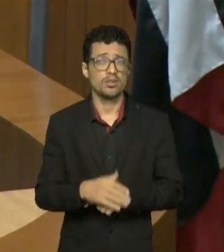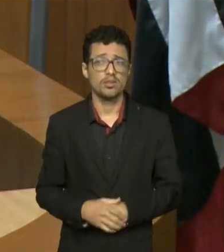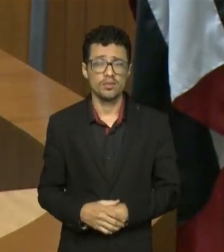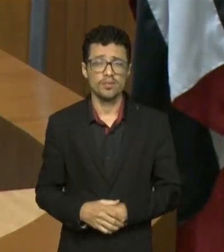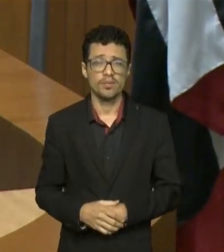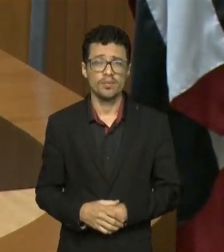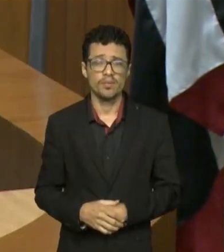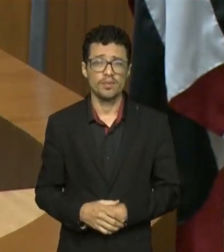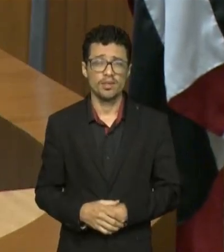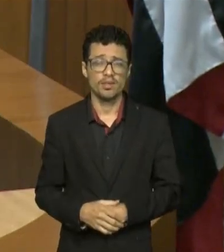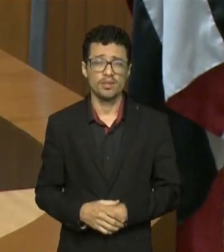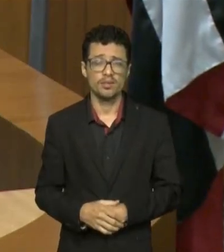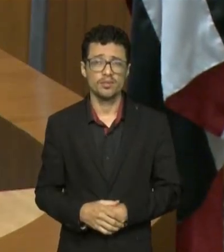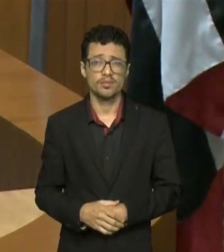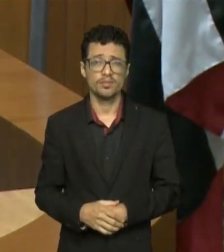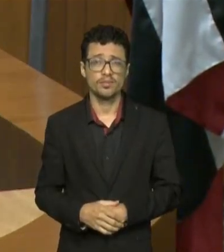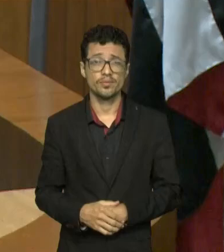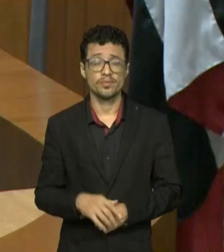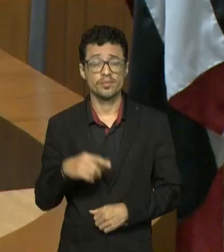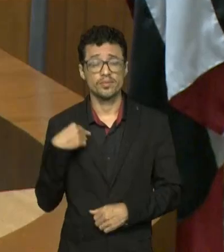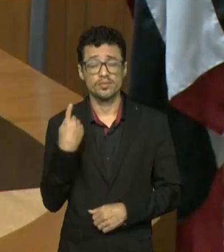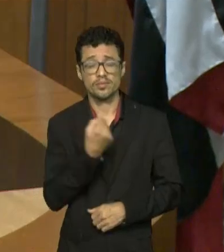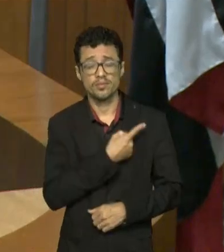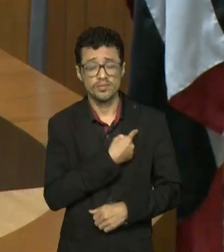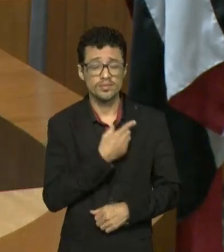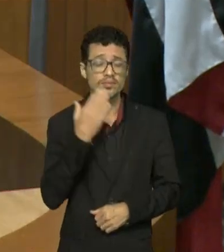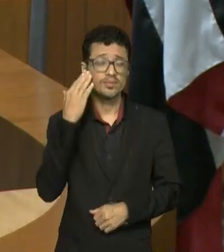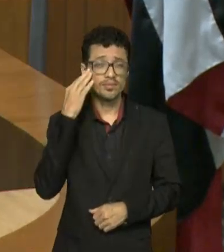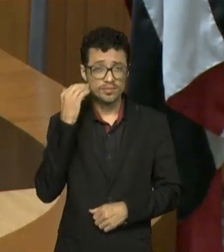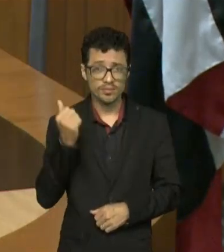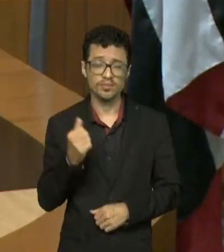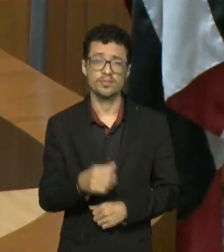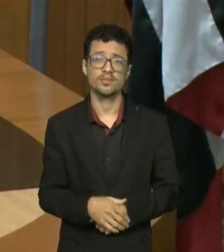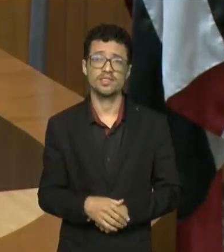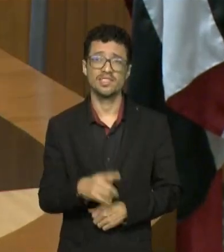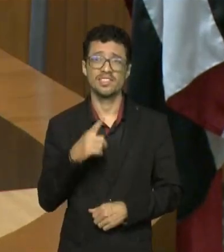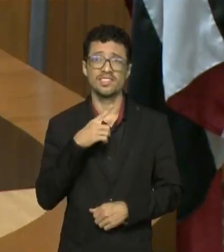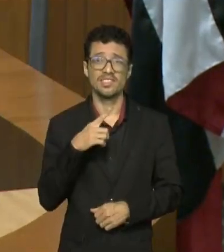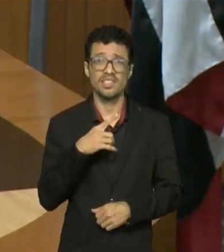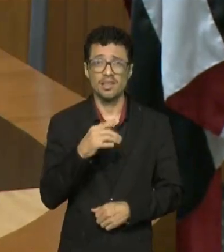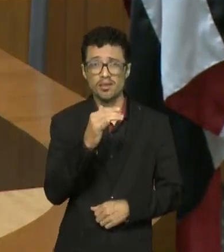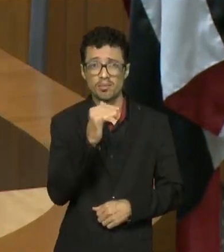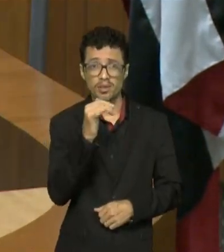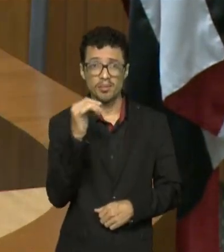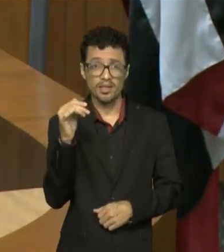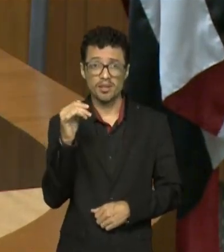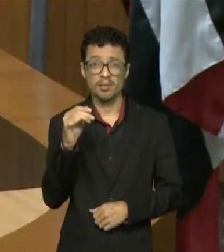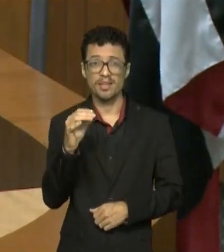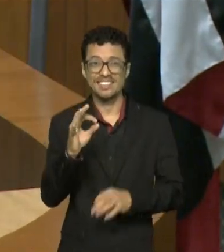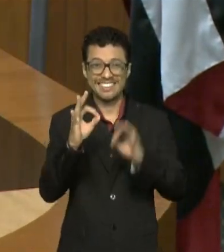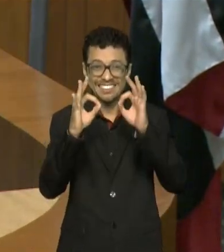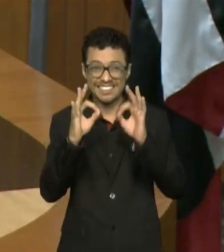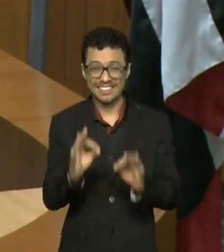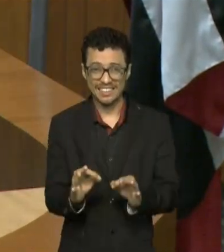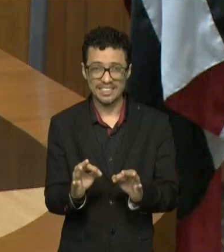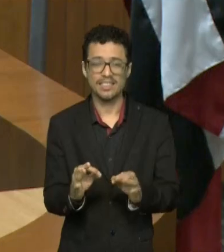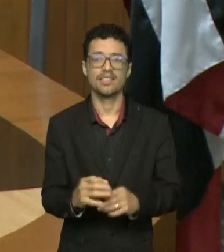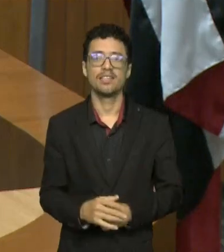Então, assim, a gente sabe que, por exemplo, a margem de acerto de tiro em combate, minha mãe, é em torno